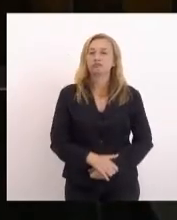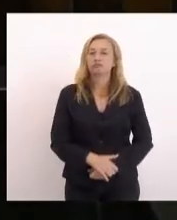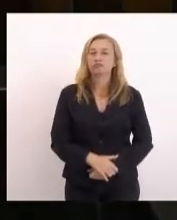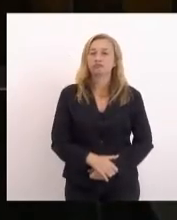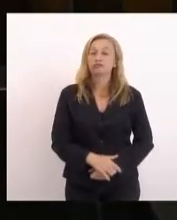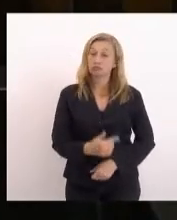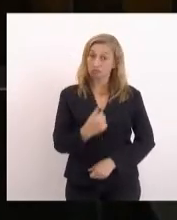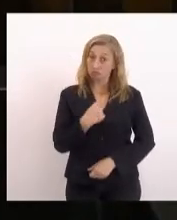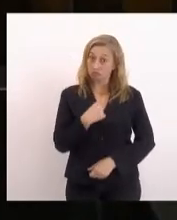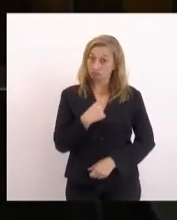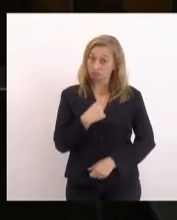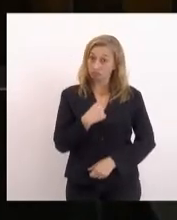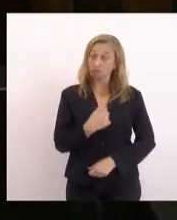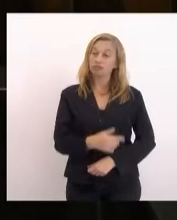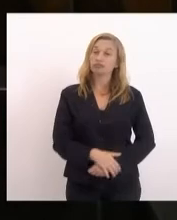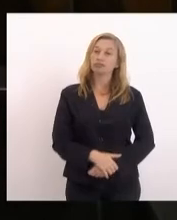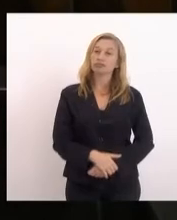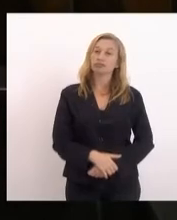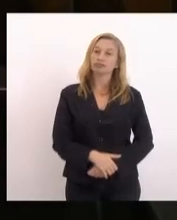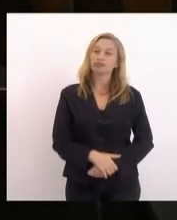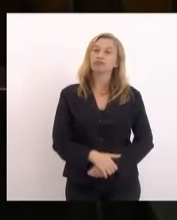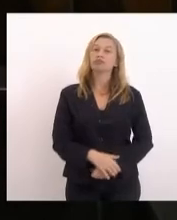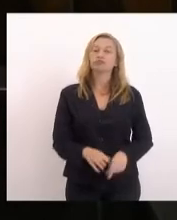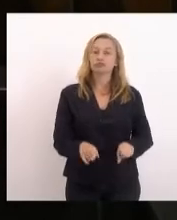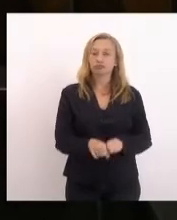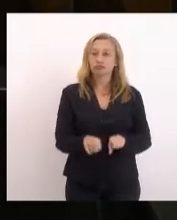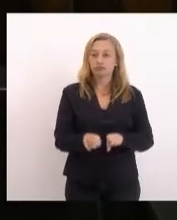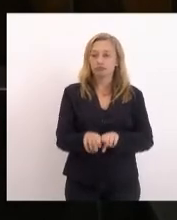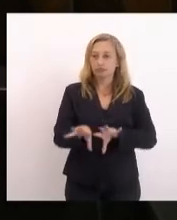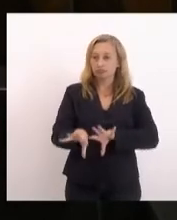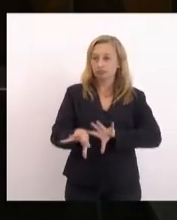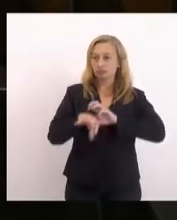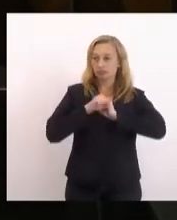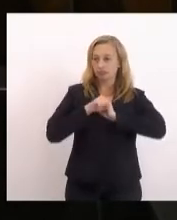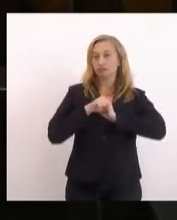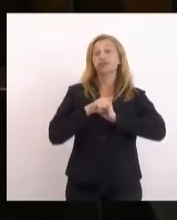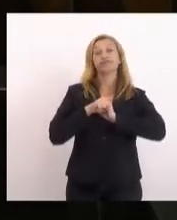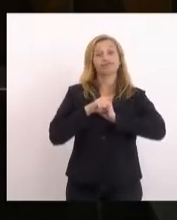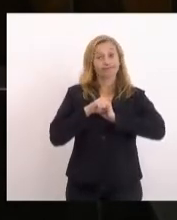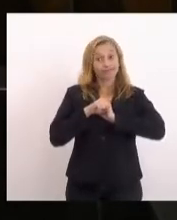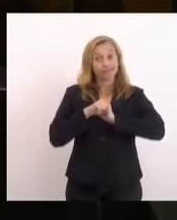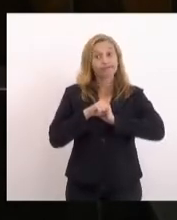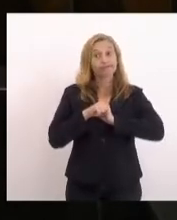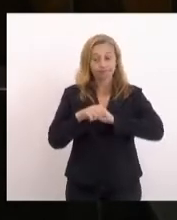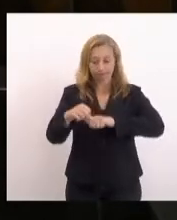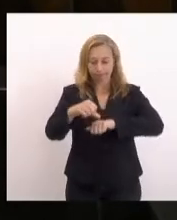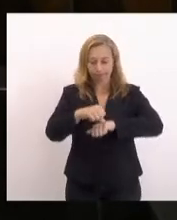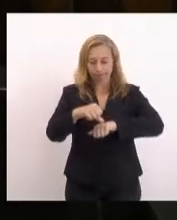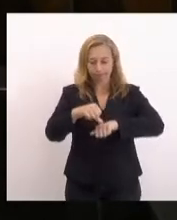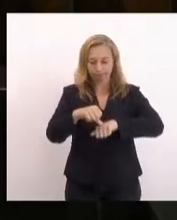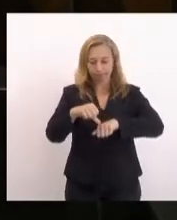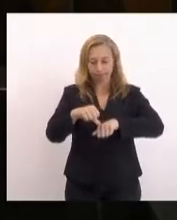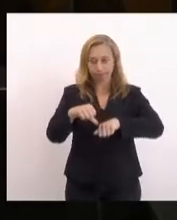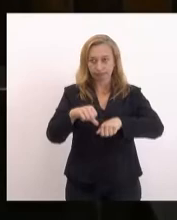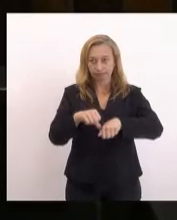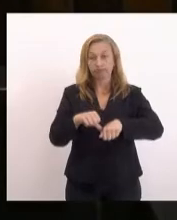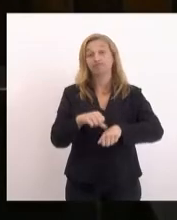Inclusive, eu fui também contaminado pela Omicron.